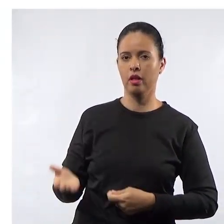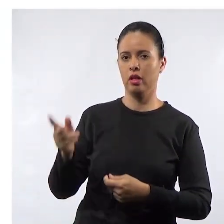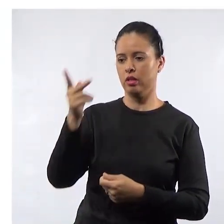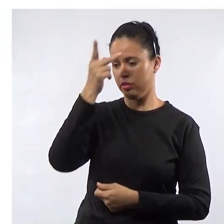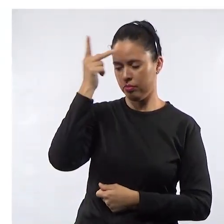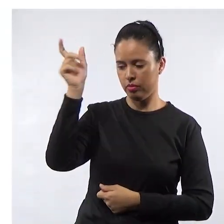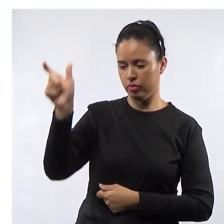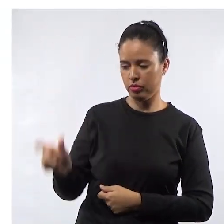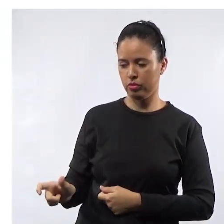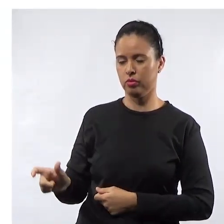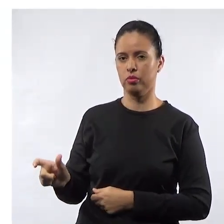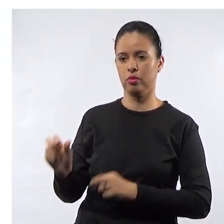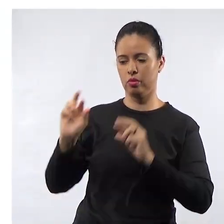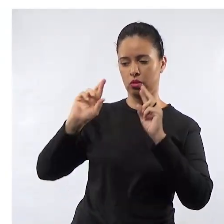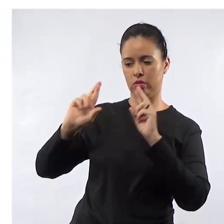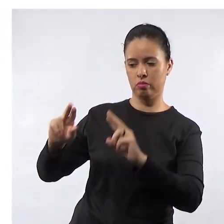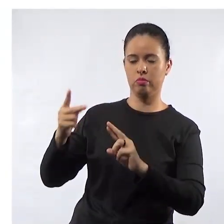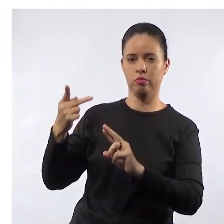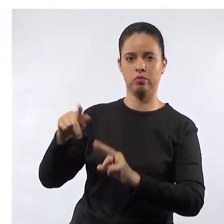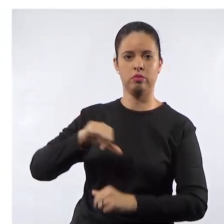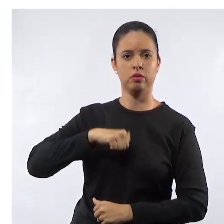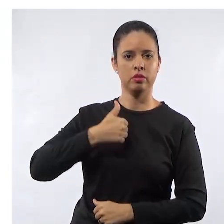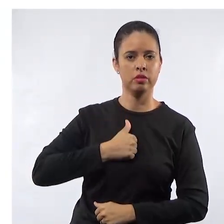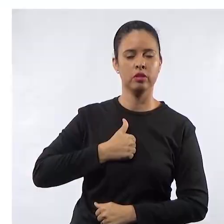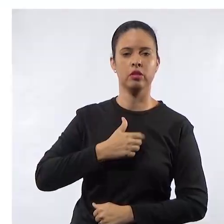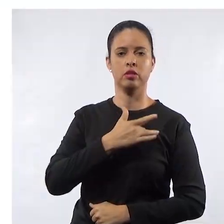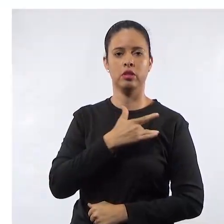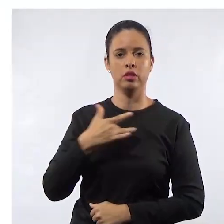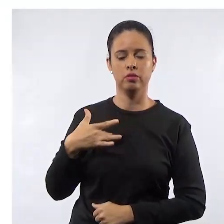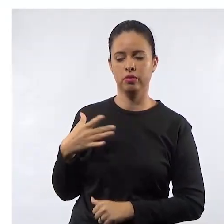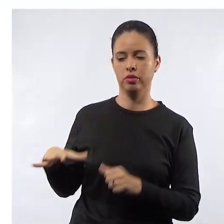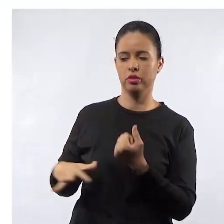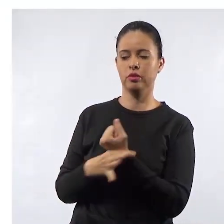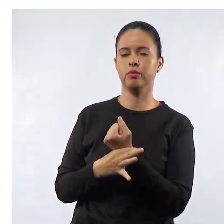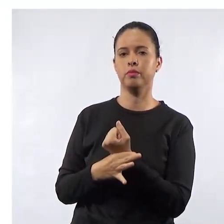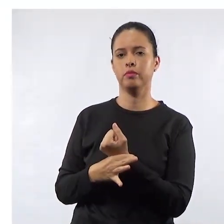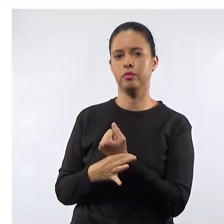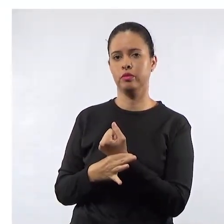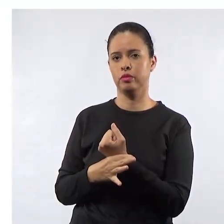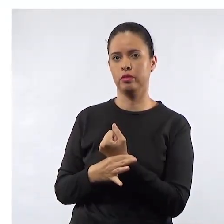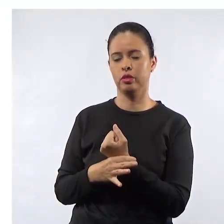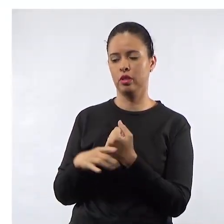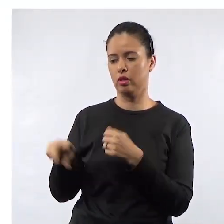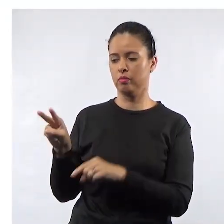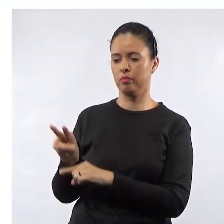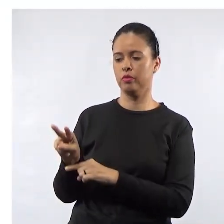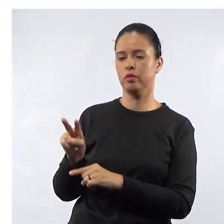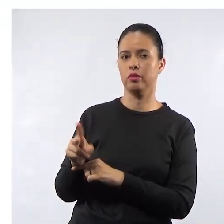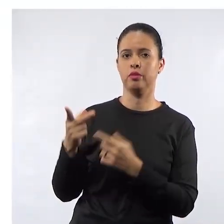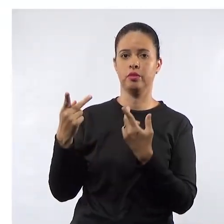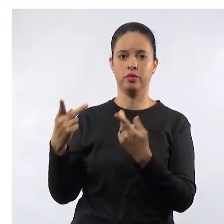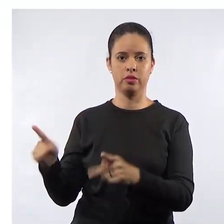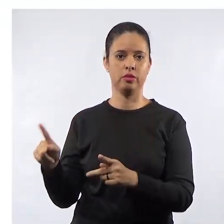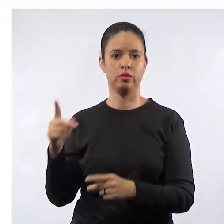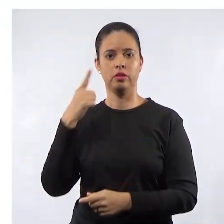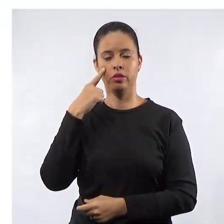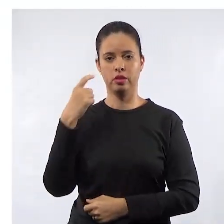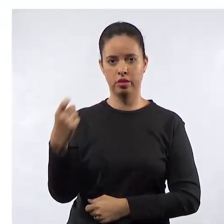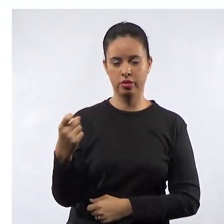o respeito à sua dignidade, saúde e segurança, a proteção dos seus